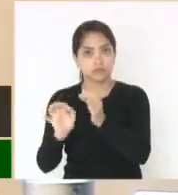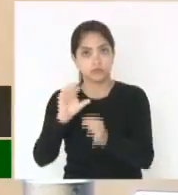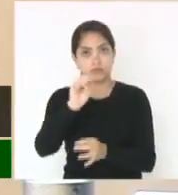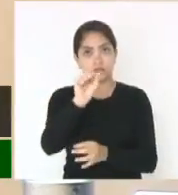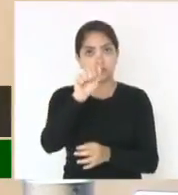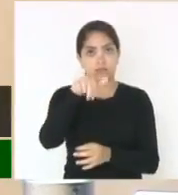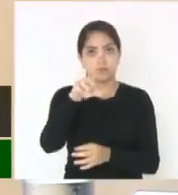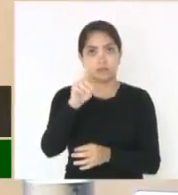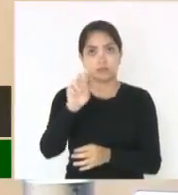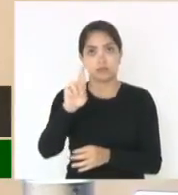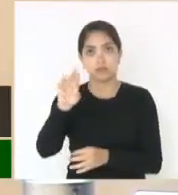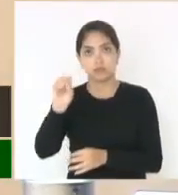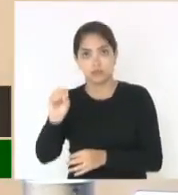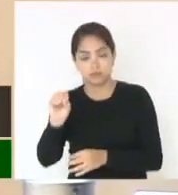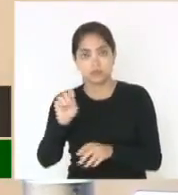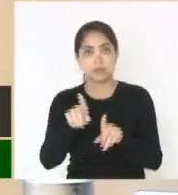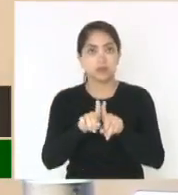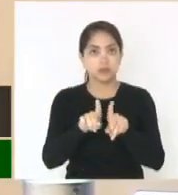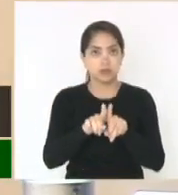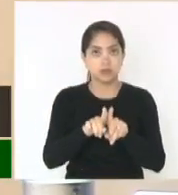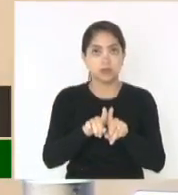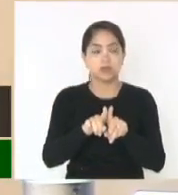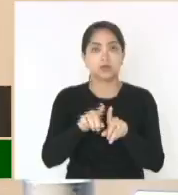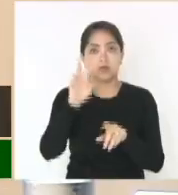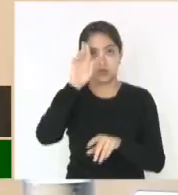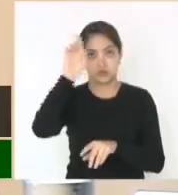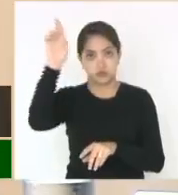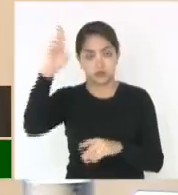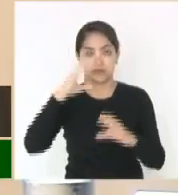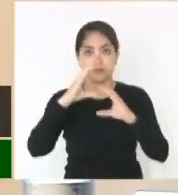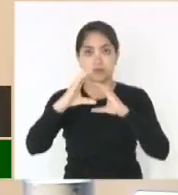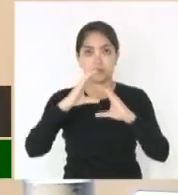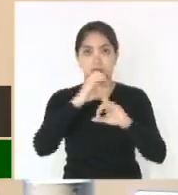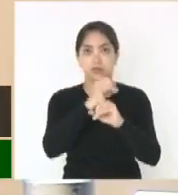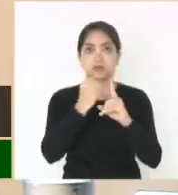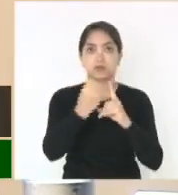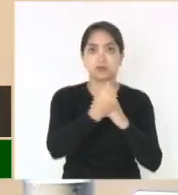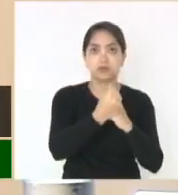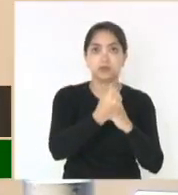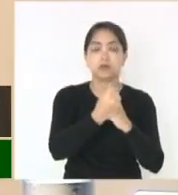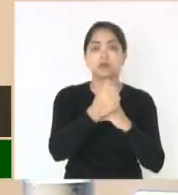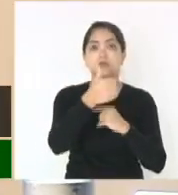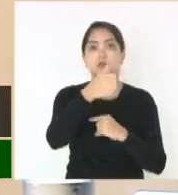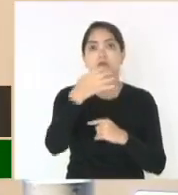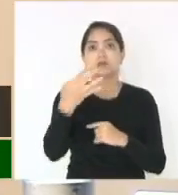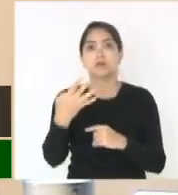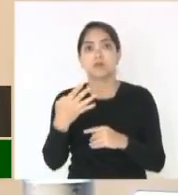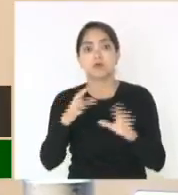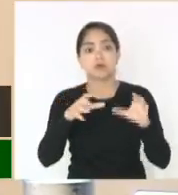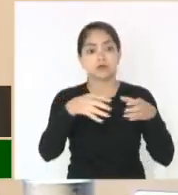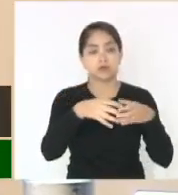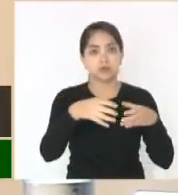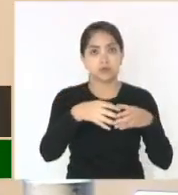Neis. Também, senhor chefe de comunicação social da 14ª Brigada de Infantaria